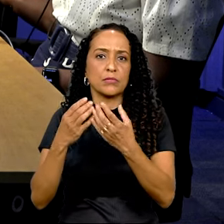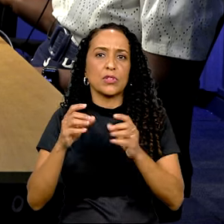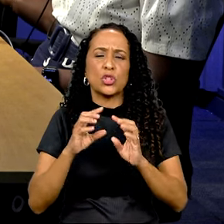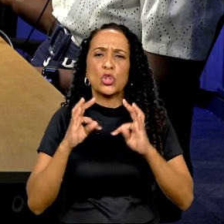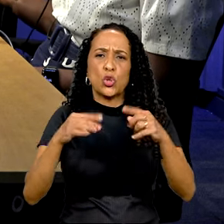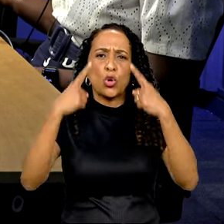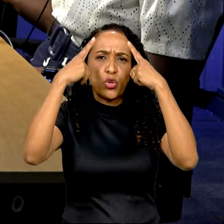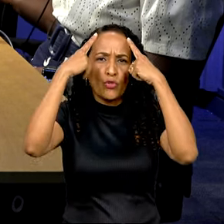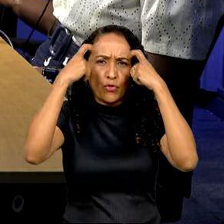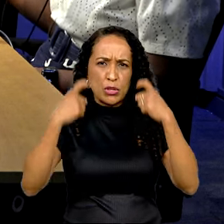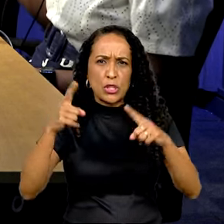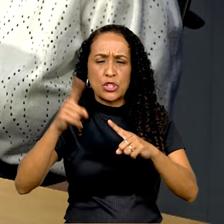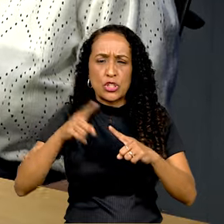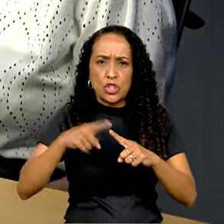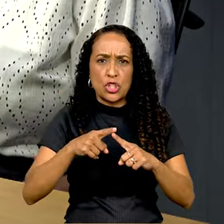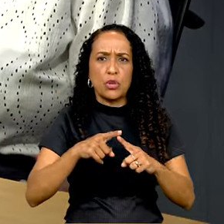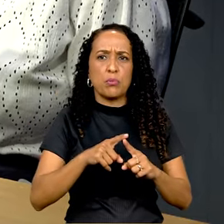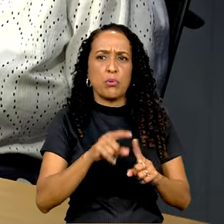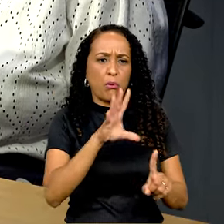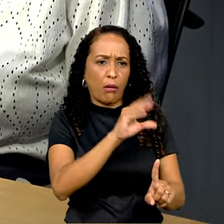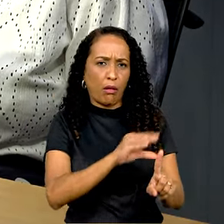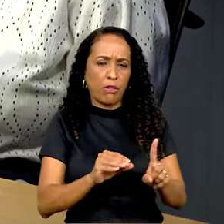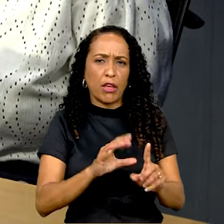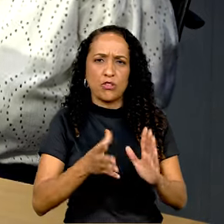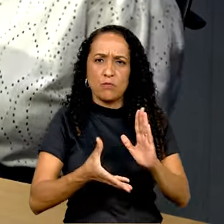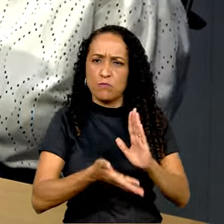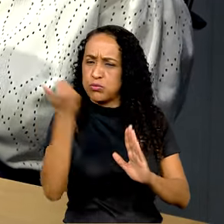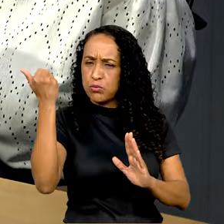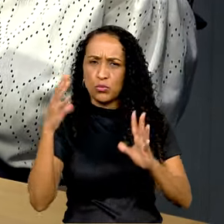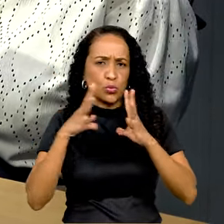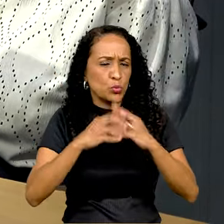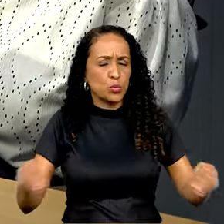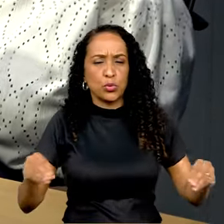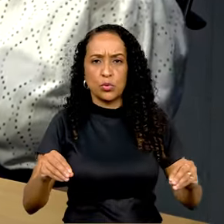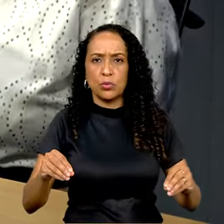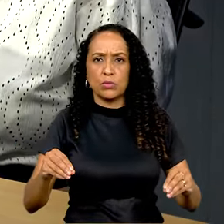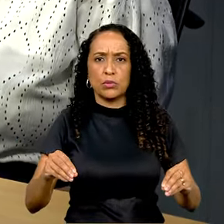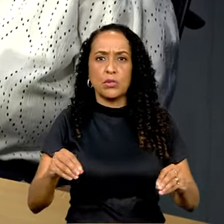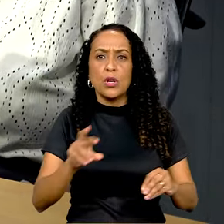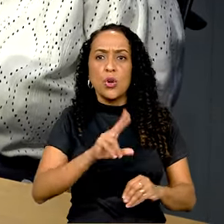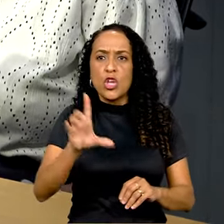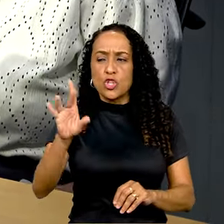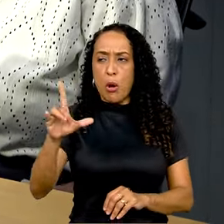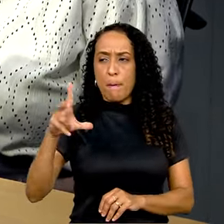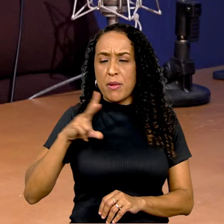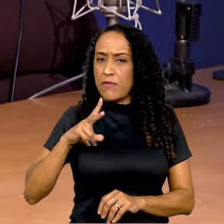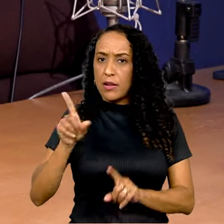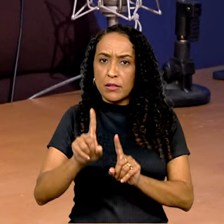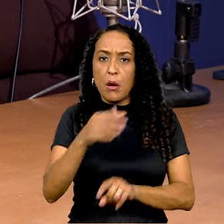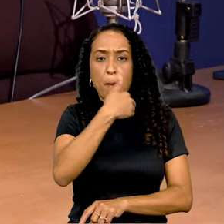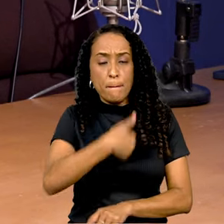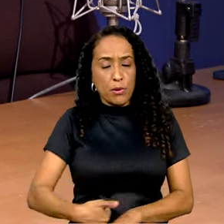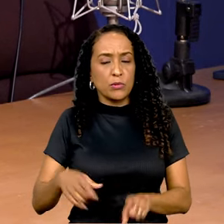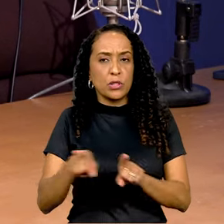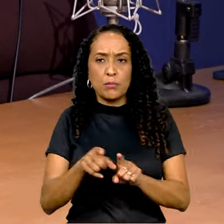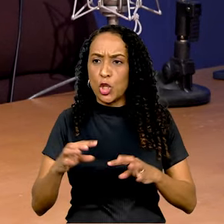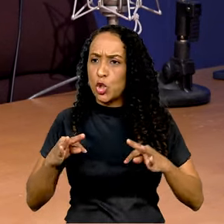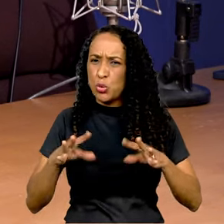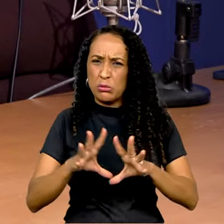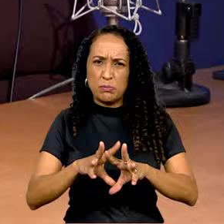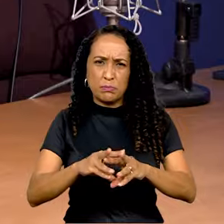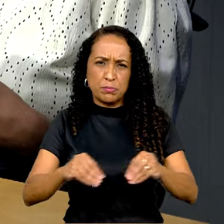eliminação de toda forma de violência e assédio no ambiente de trabalho então não é só uma questão privada é uma questão pública também bem e tudo isso